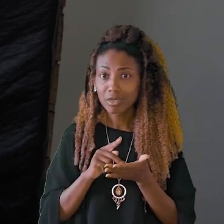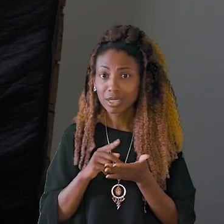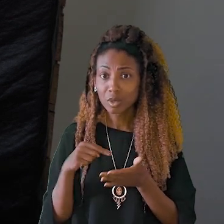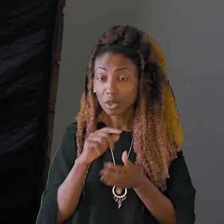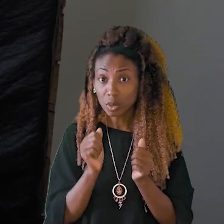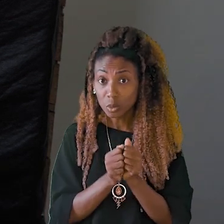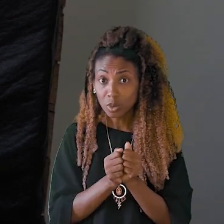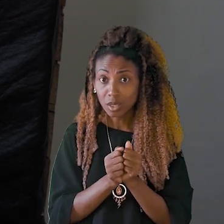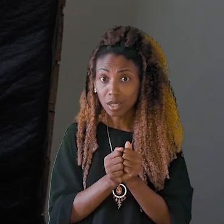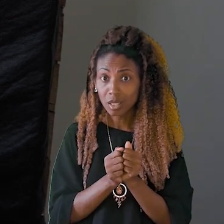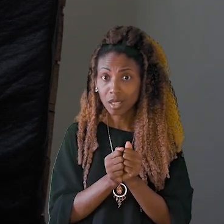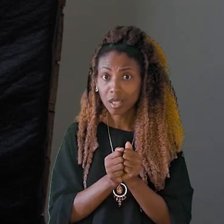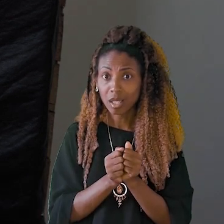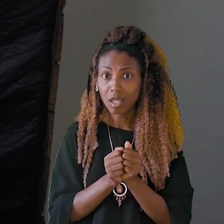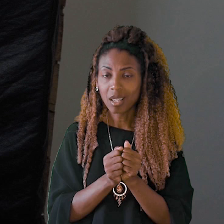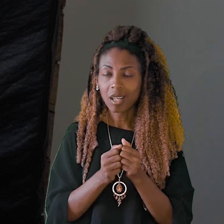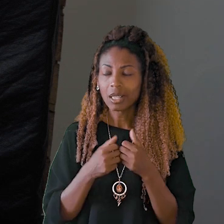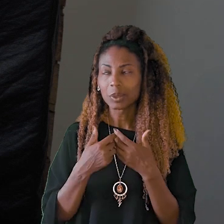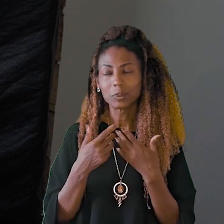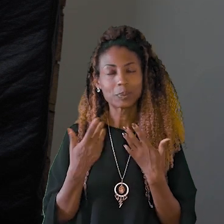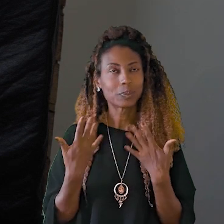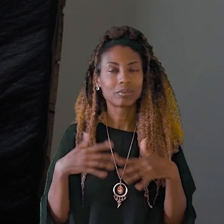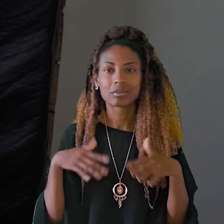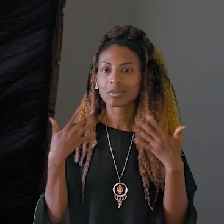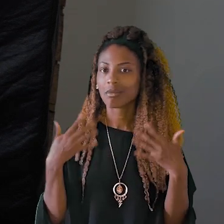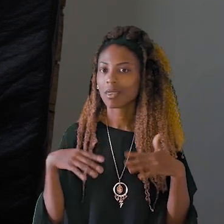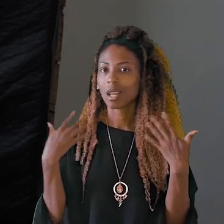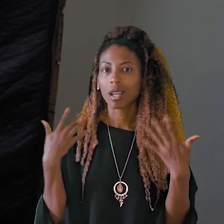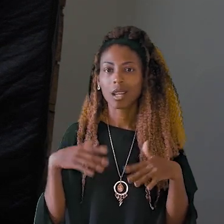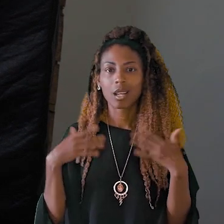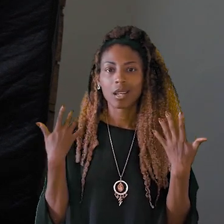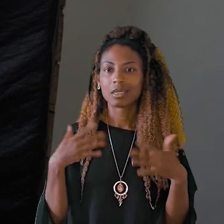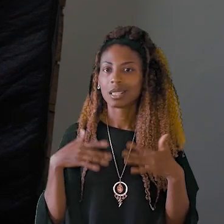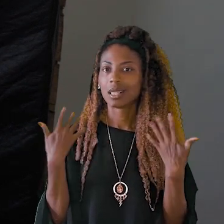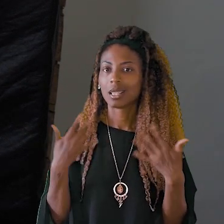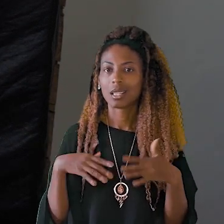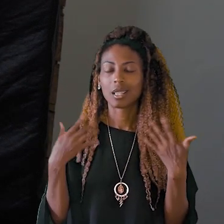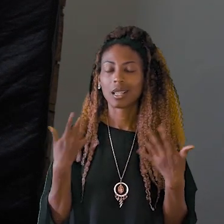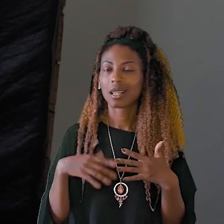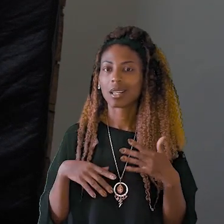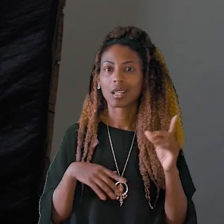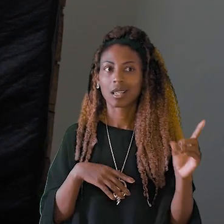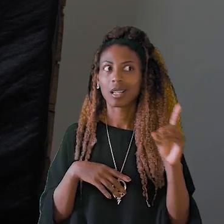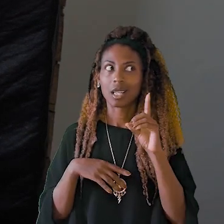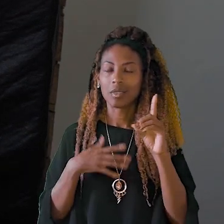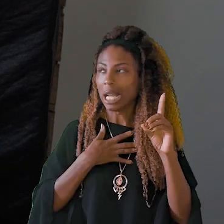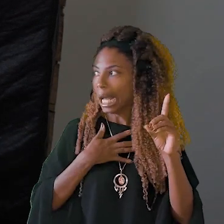vou entrar mesmo. E eu falei, não, gente. Daqui a pouco eu tô vendo, quando eu consegui olhar pela Greta, né? Quando ela apareceu, eu vi o povo